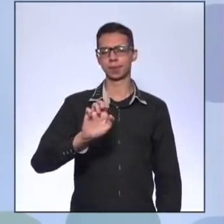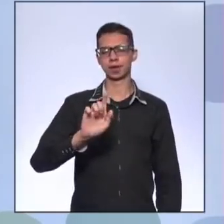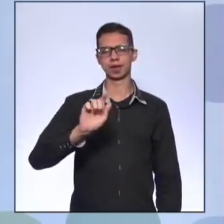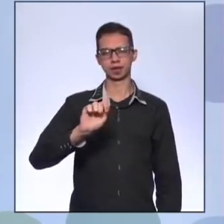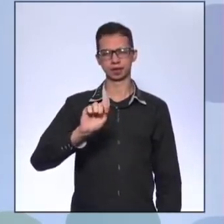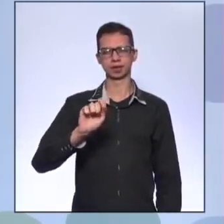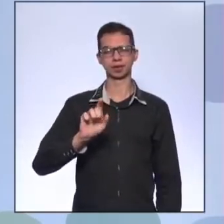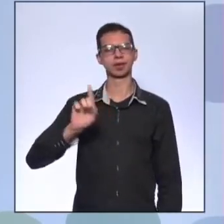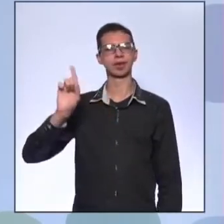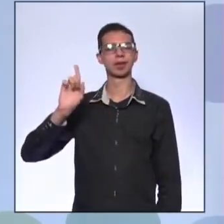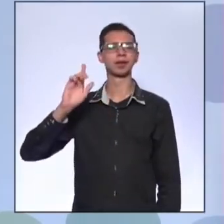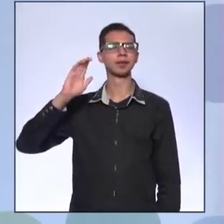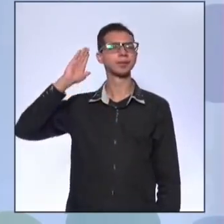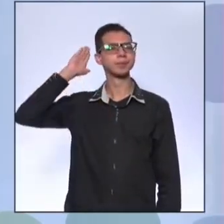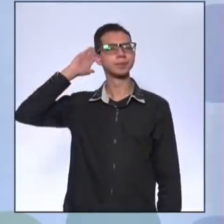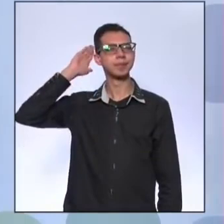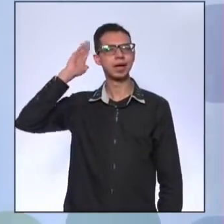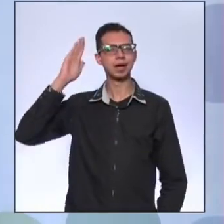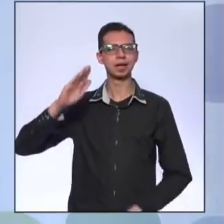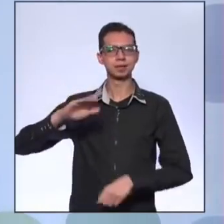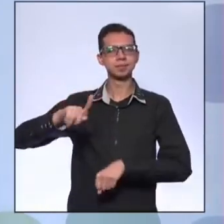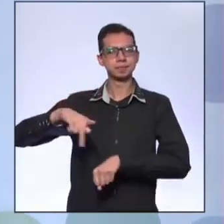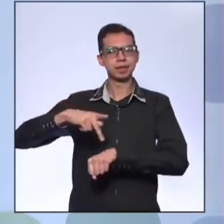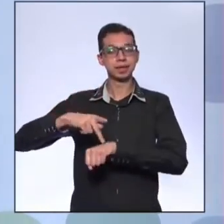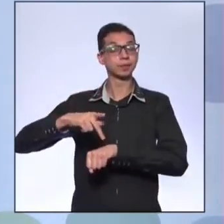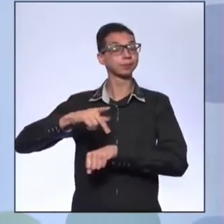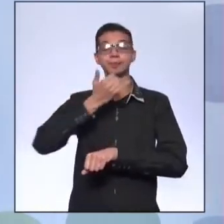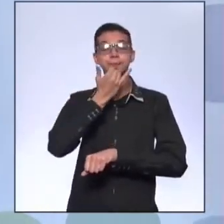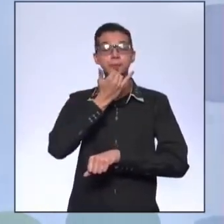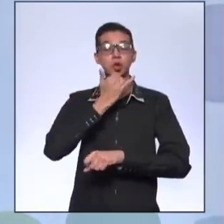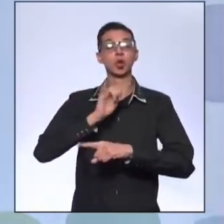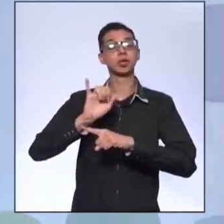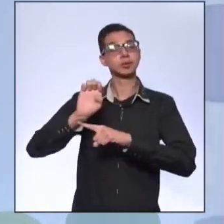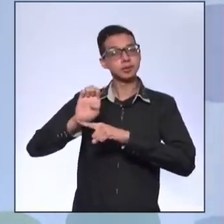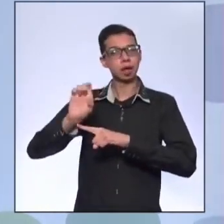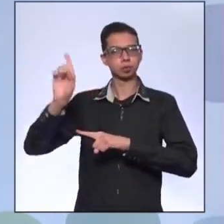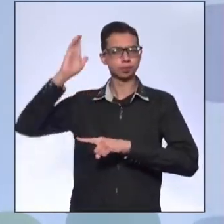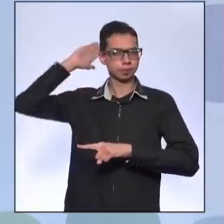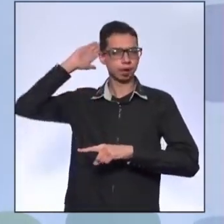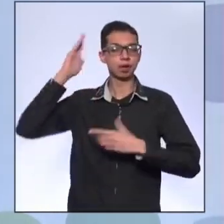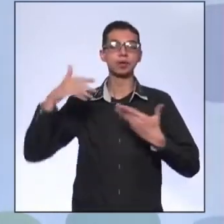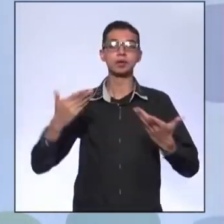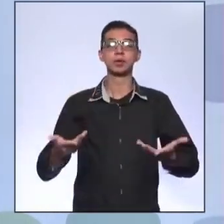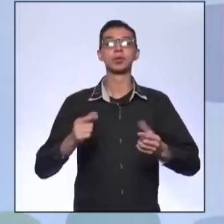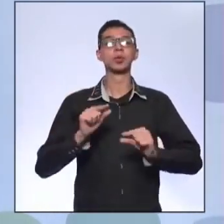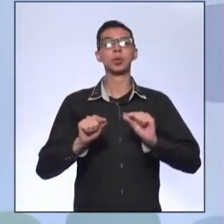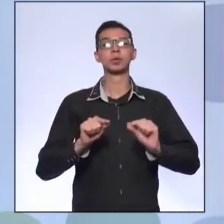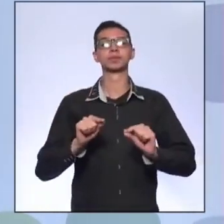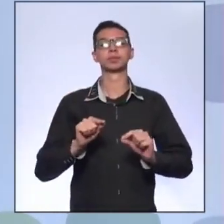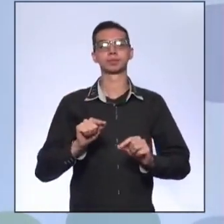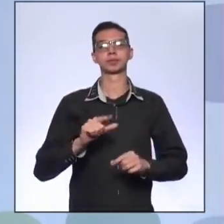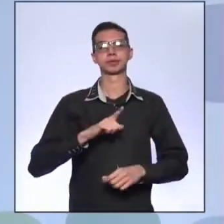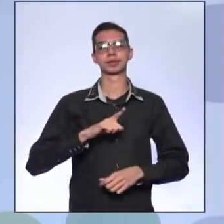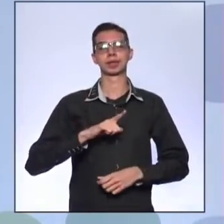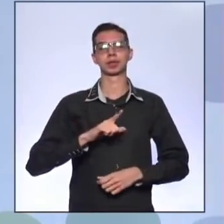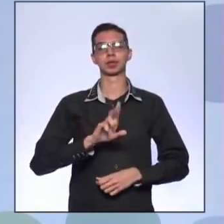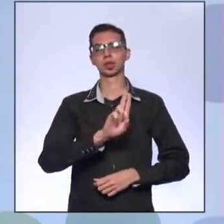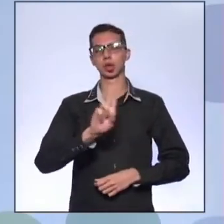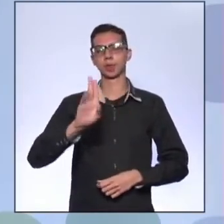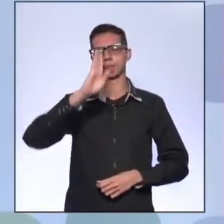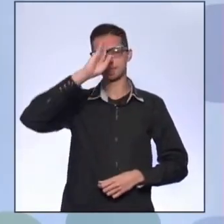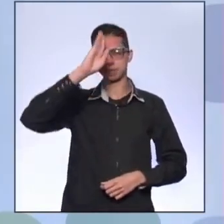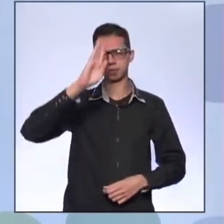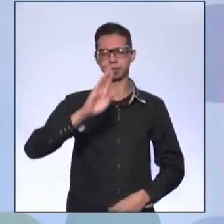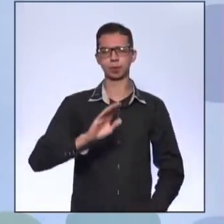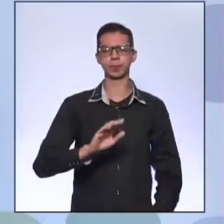Tá? Então, nós temos aí como nomes aí, para esta vertente nova, um dos nomes principais que foi citado aí, a